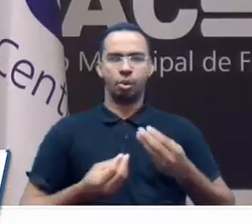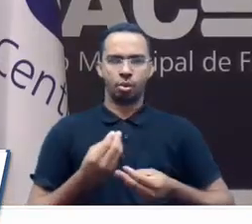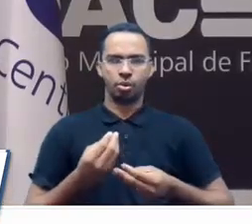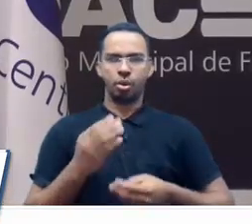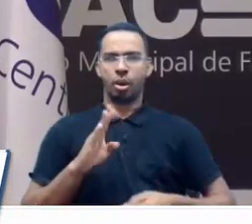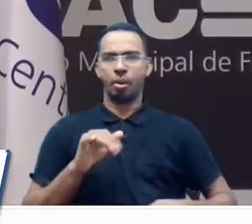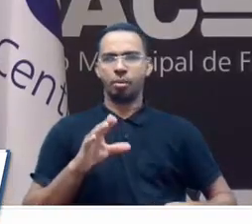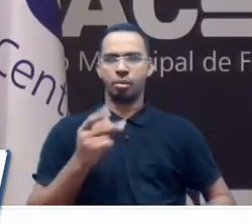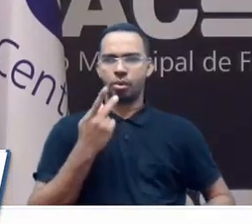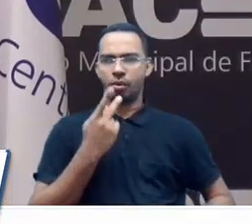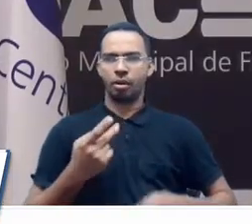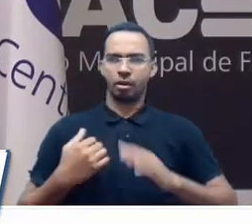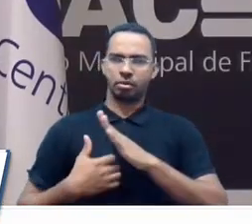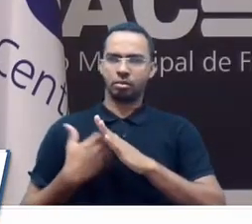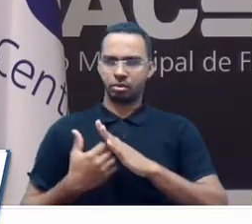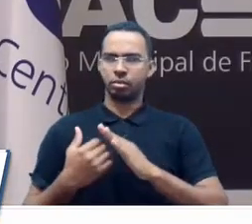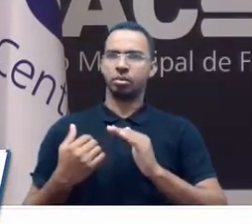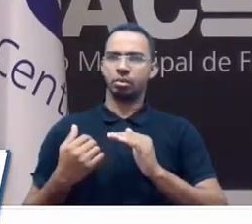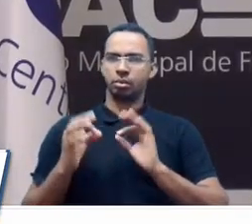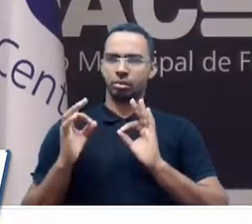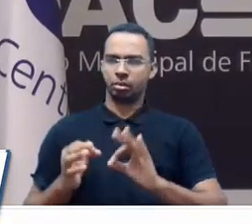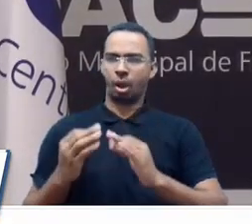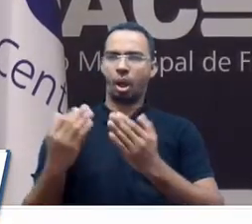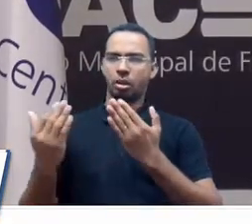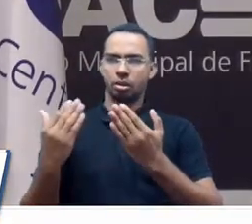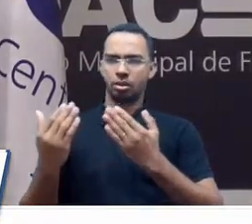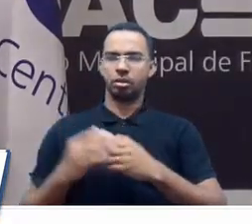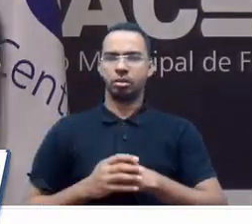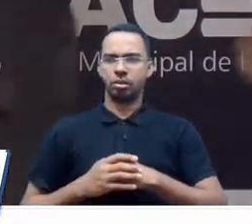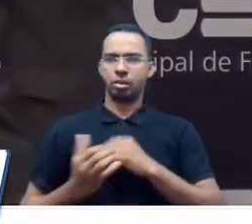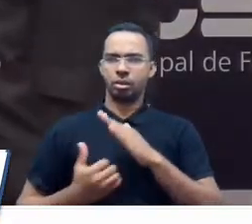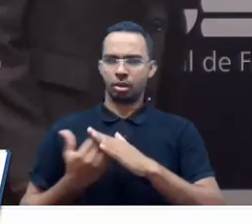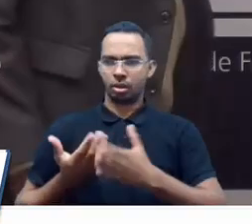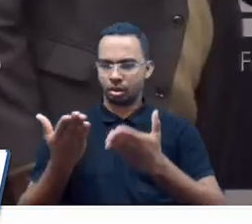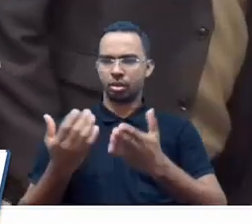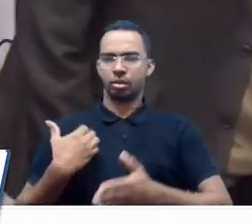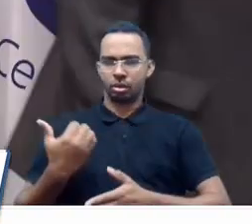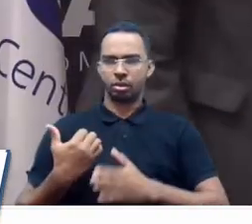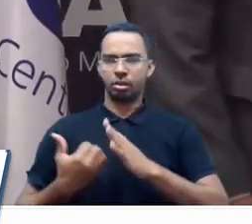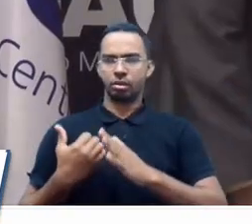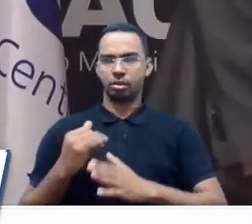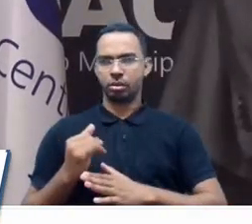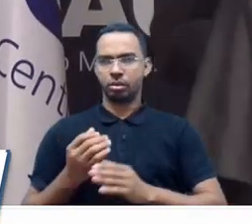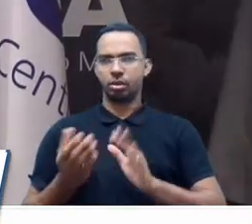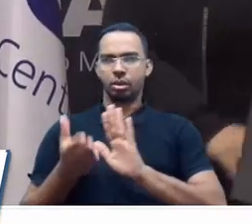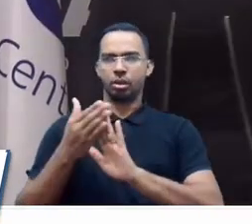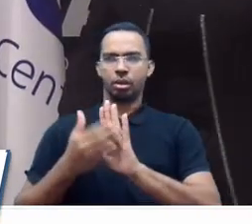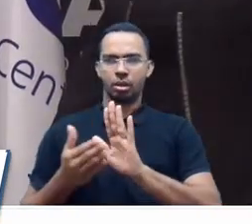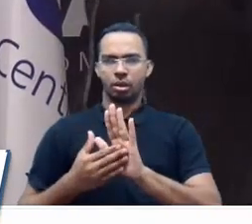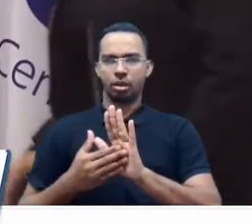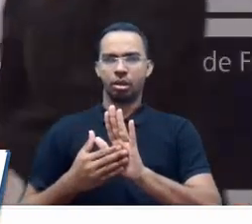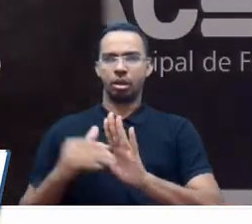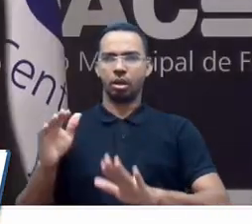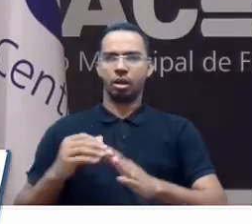de uma empresa, e vamos fazer então uma analogia com uma empresa, vamos para o setor privado. Quando aumenta a demanda, às vezes você compra